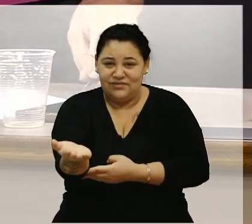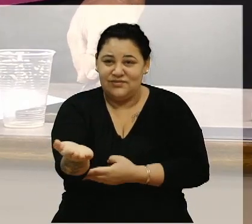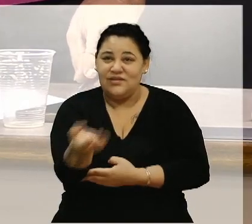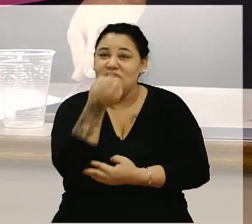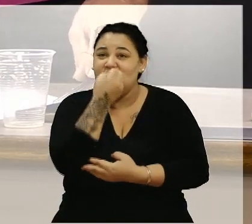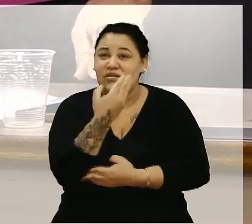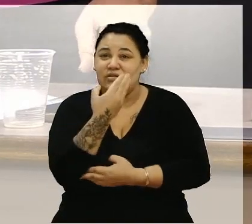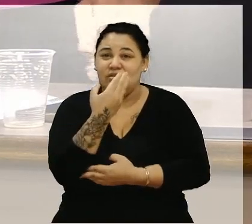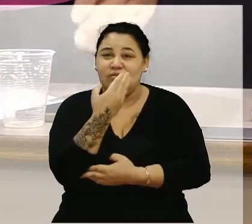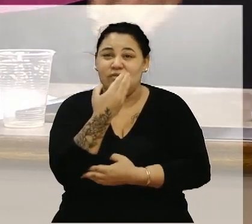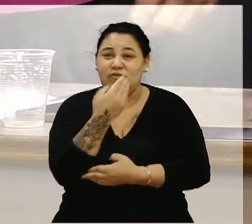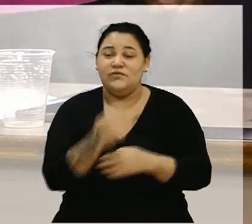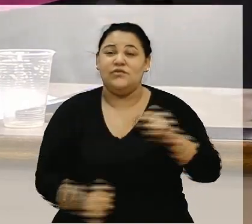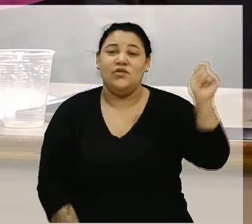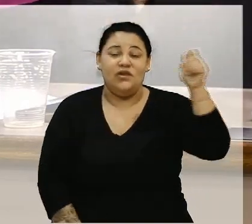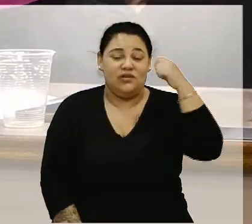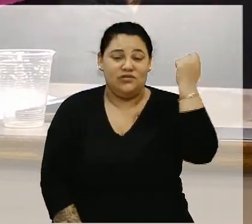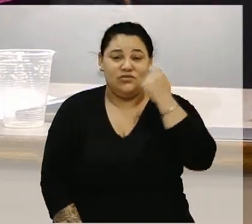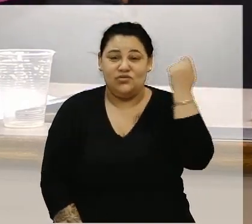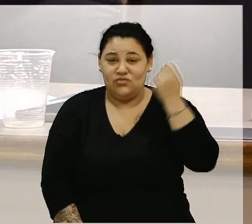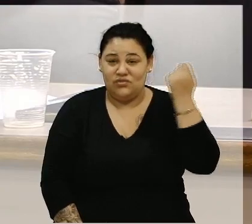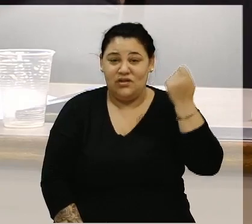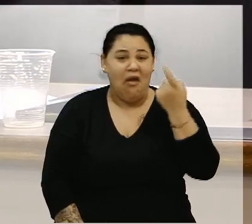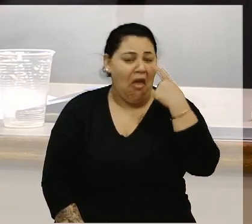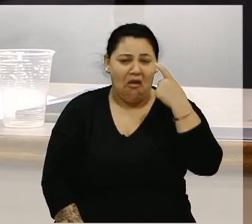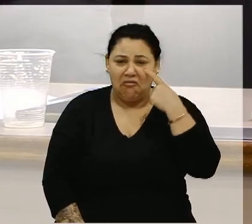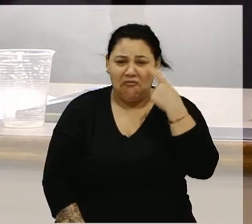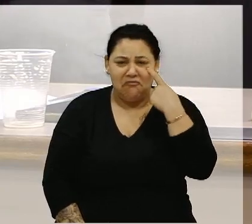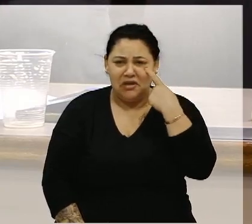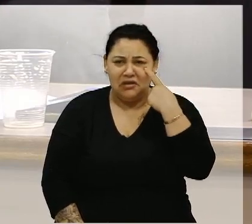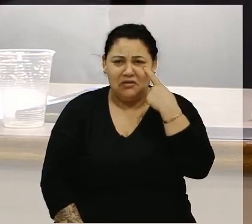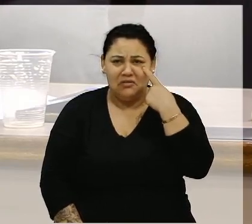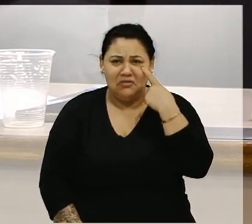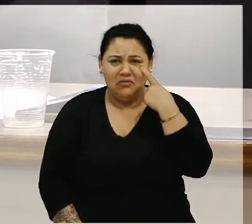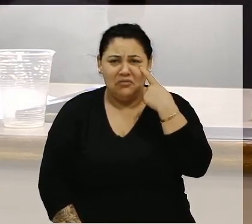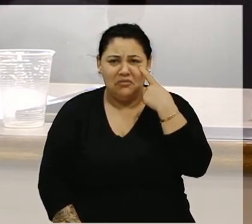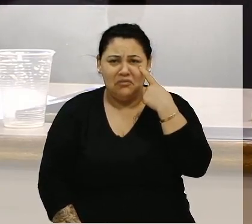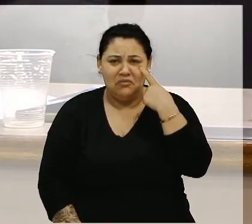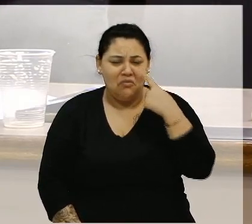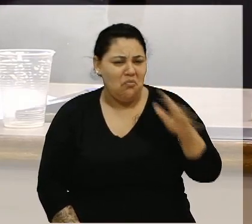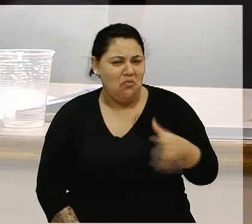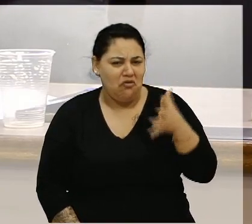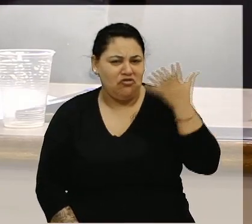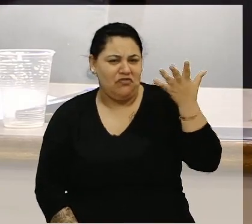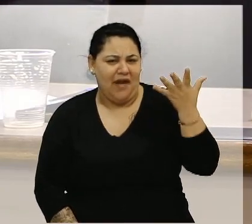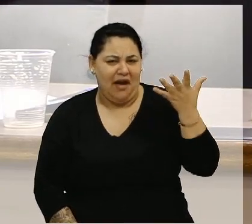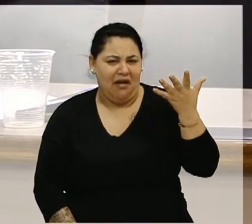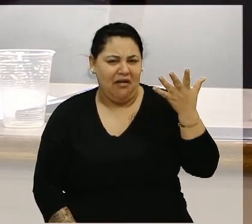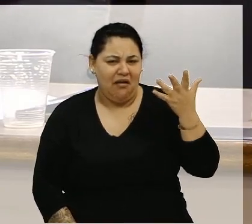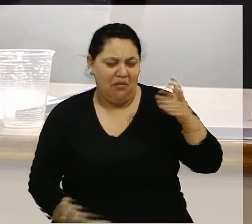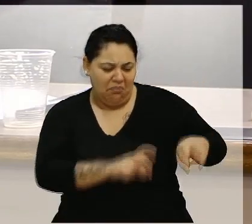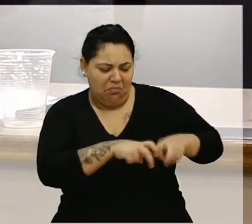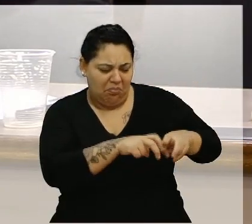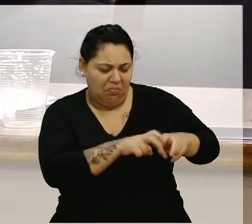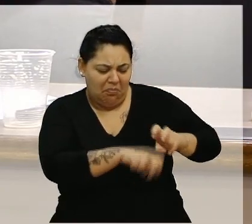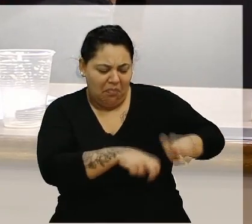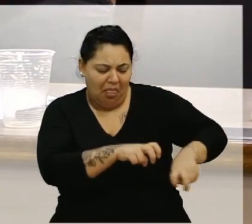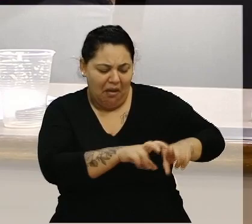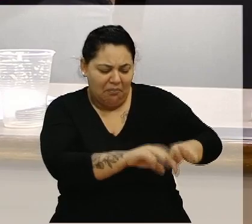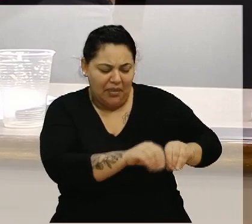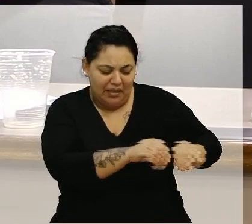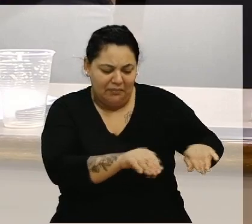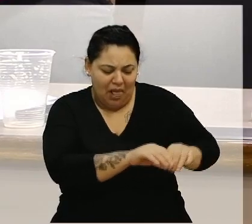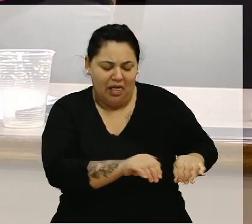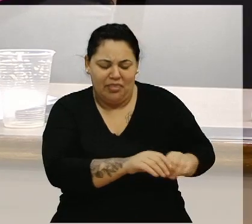em plantar. Aliás, eu não vi isso que o Rio Grande do Sul está incentivando plantar árvores, bem pelo contrário. Né?